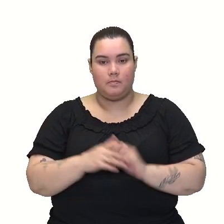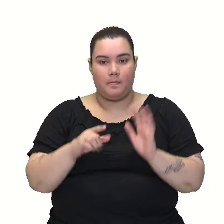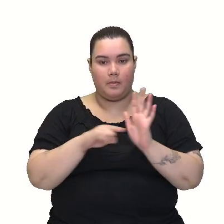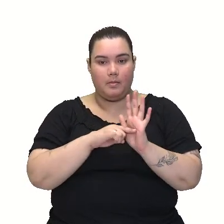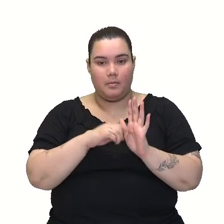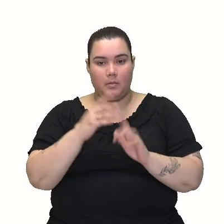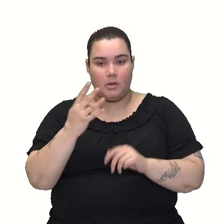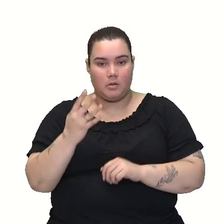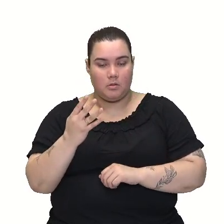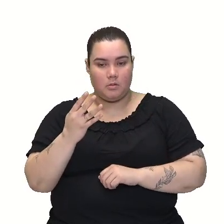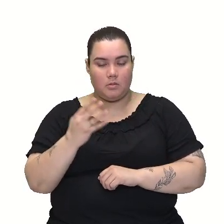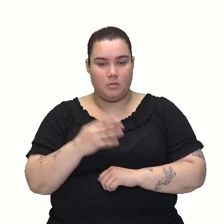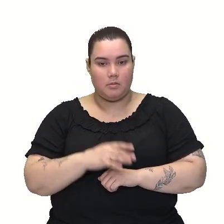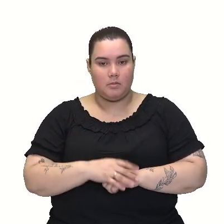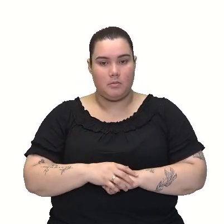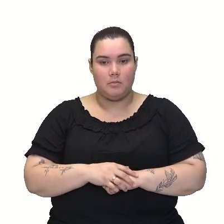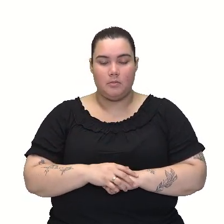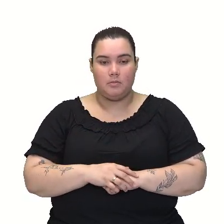menos 4.